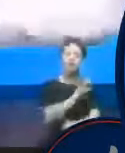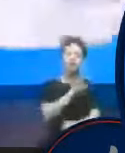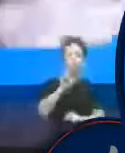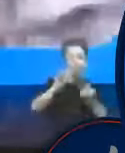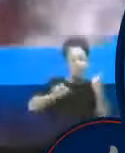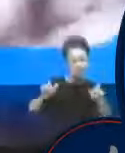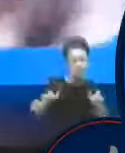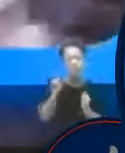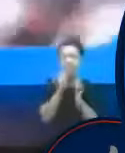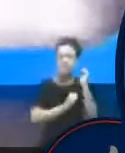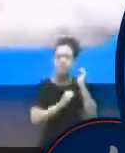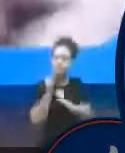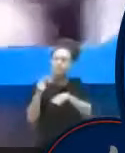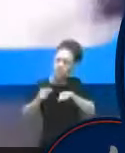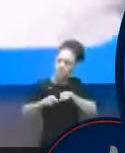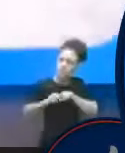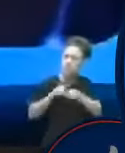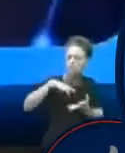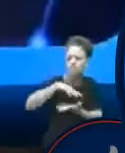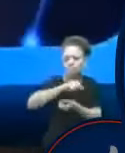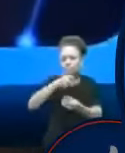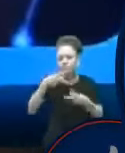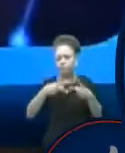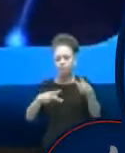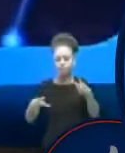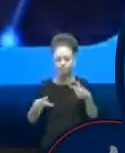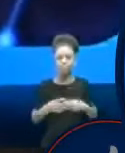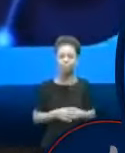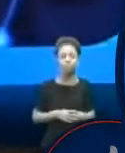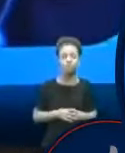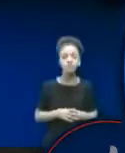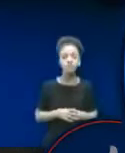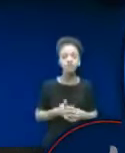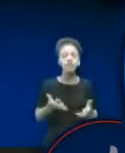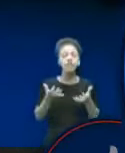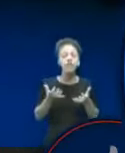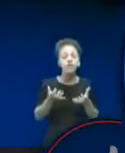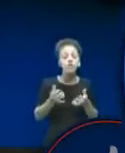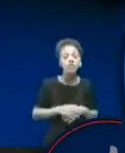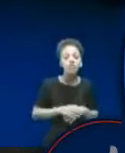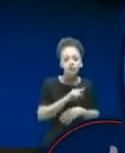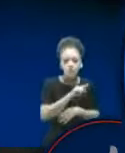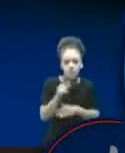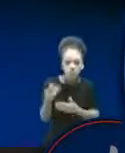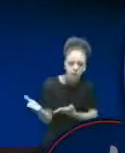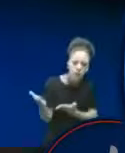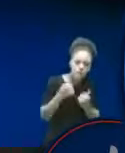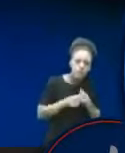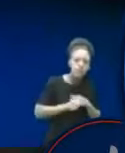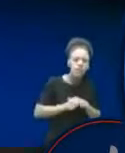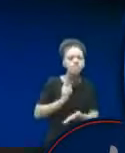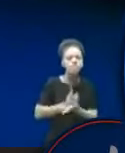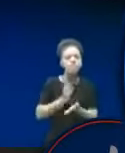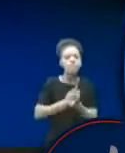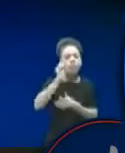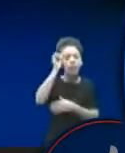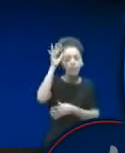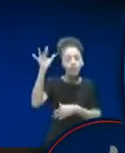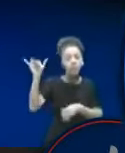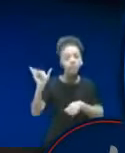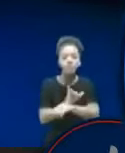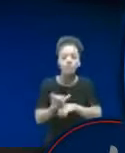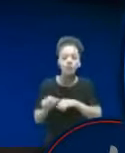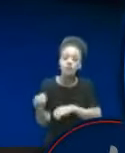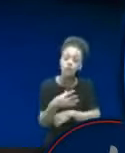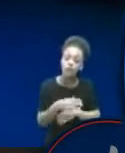das empresas envolvidas no ecossistema Via. E eu quero convidar vocês a sempre imaginarem novos caminhos com a